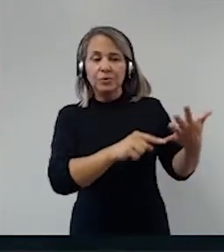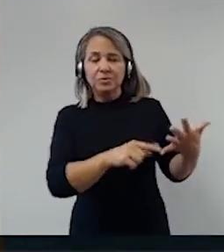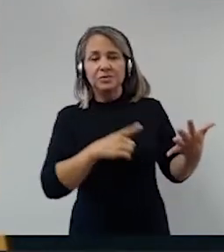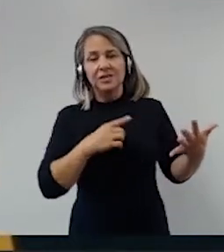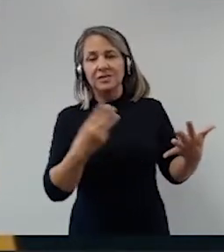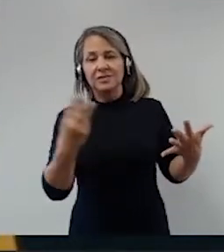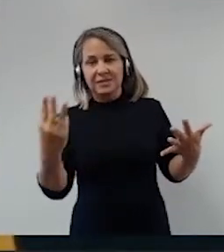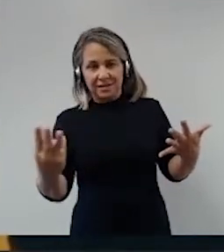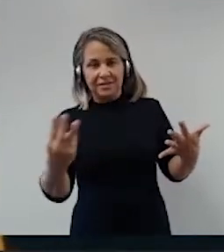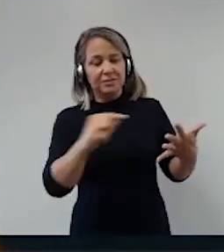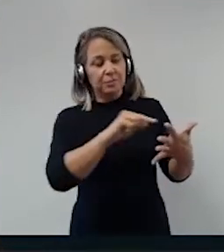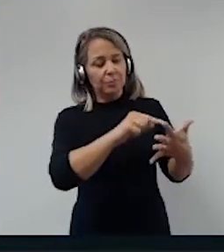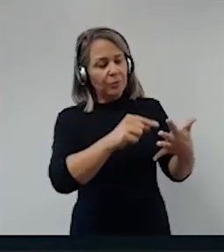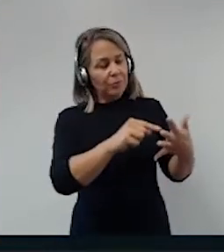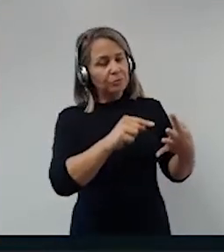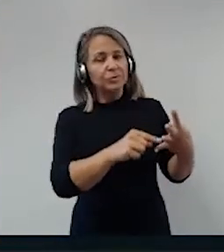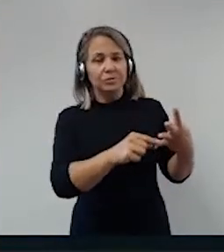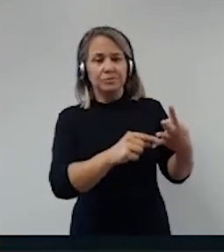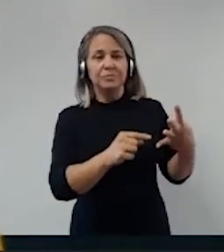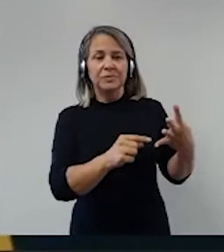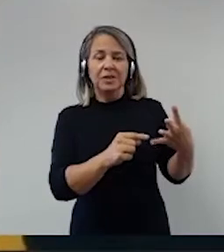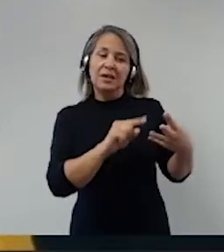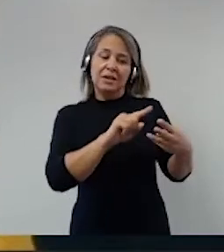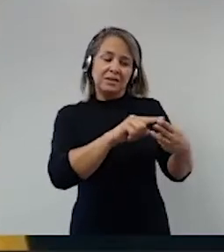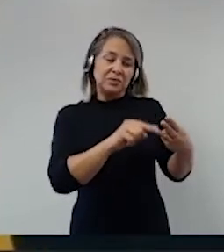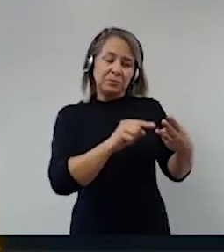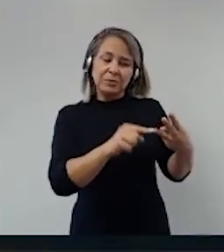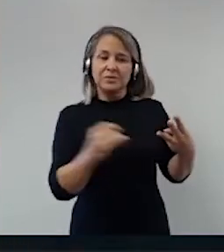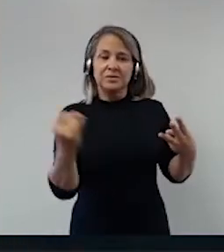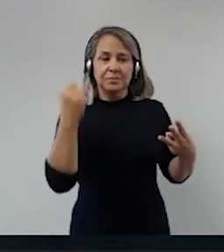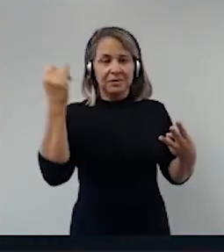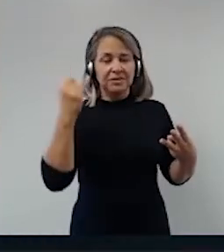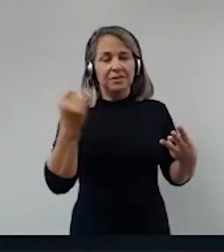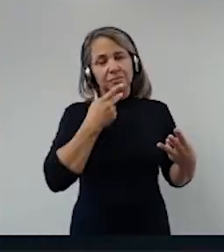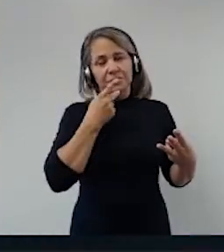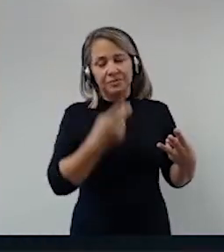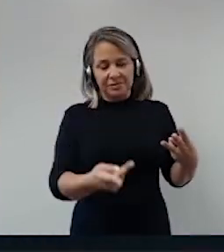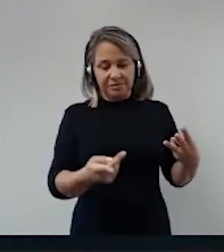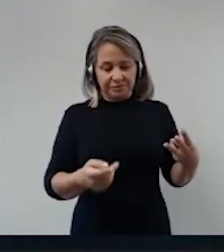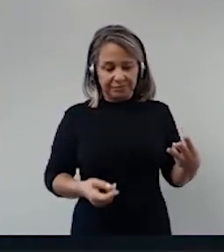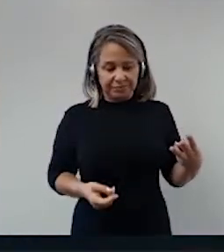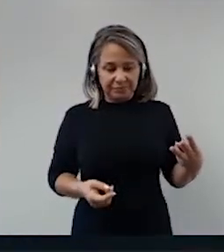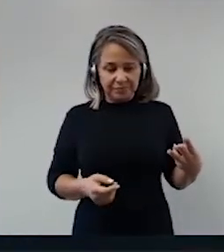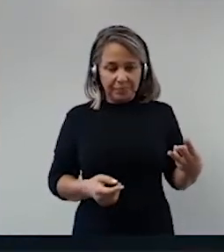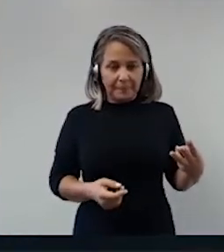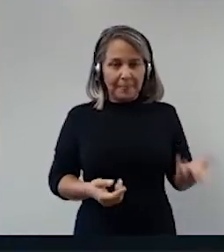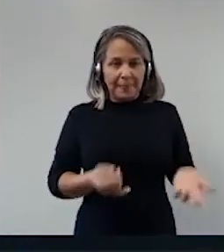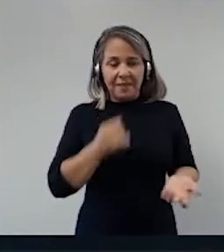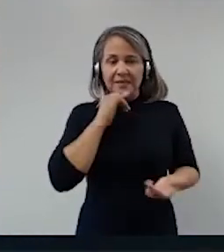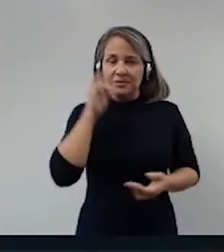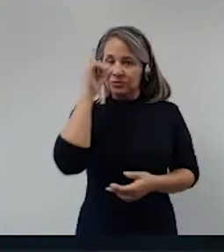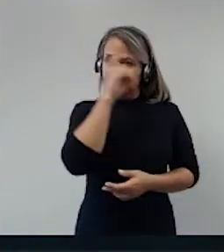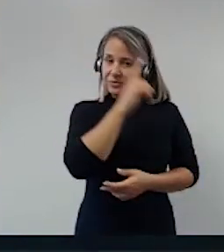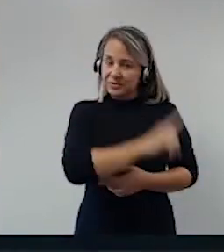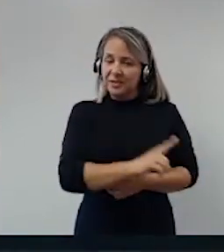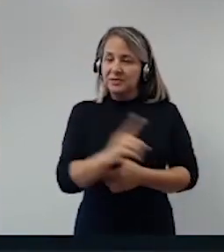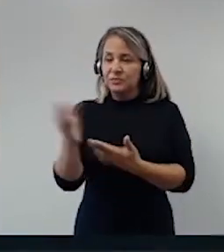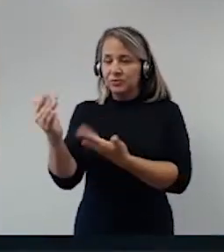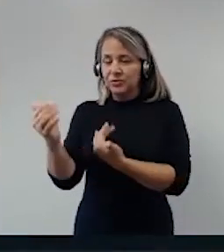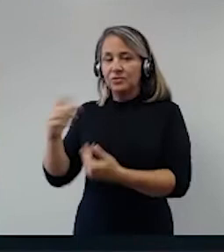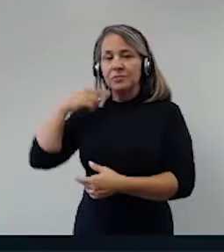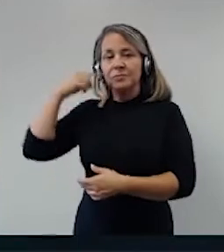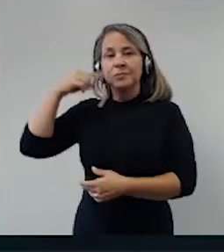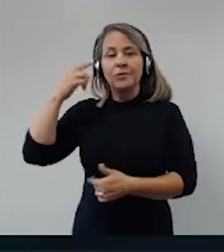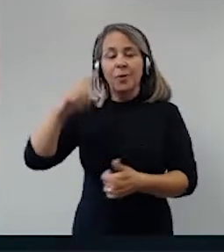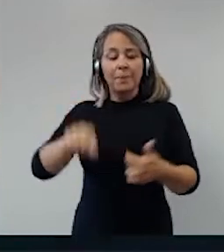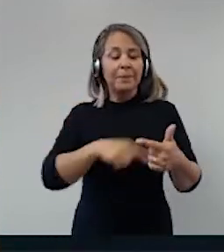aqui três pontos, né, que eu gostaria de abordar nesses meus minutos de fala, das dificuldades da jovem advocacia. O primeiro